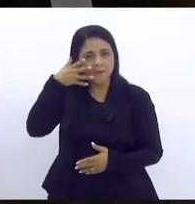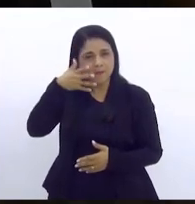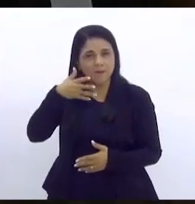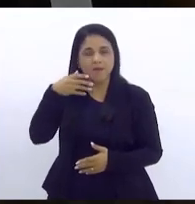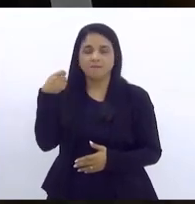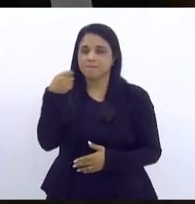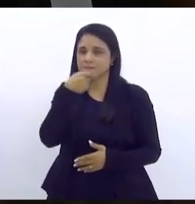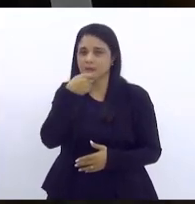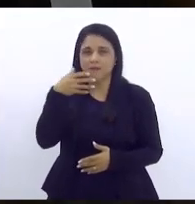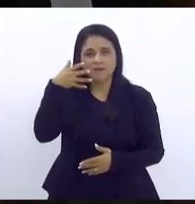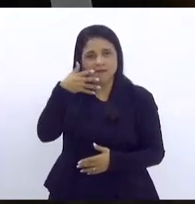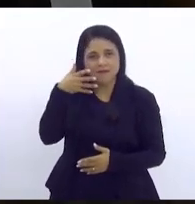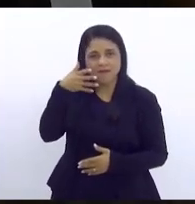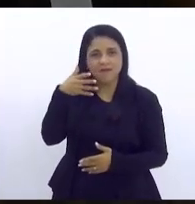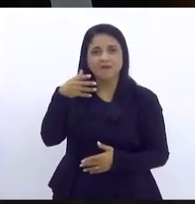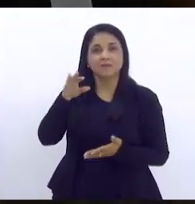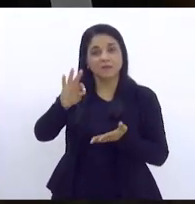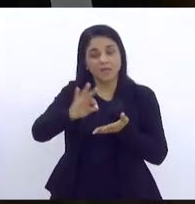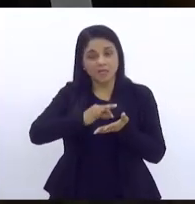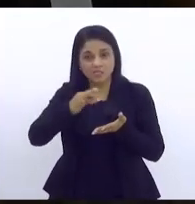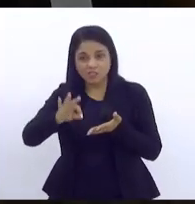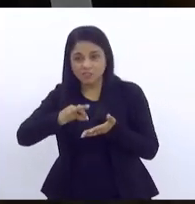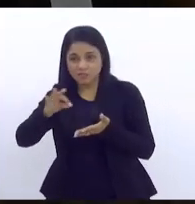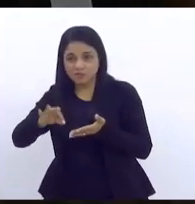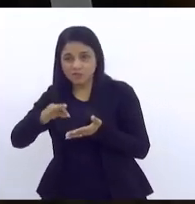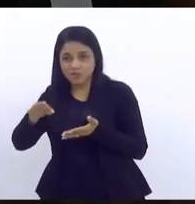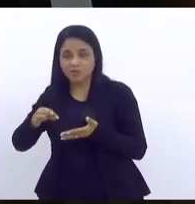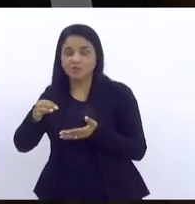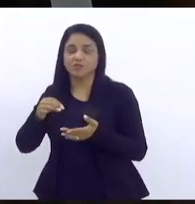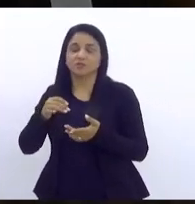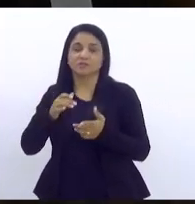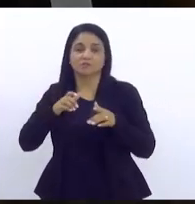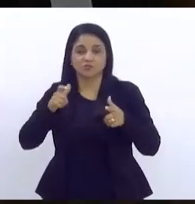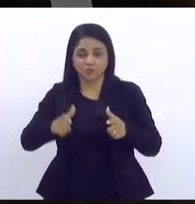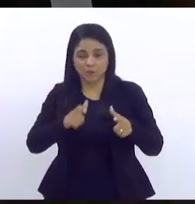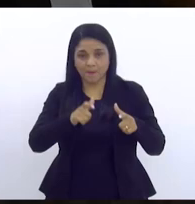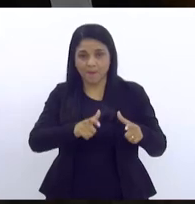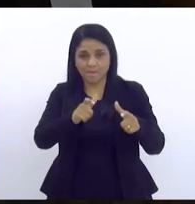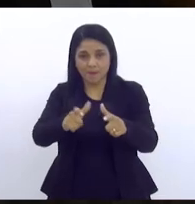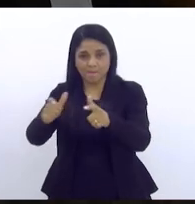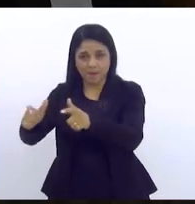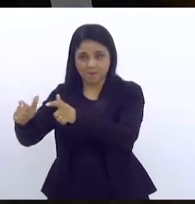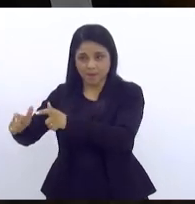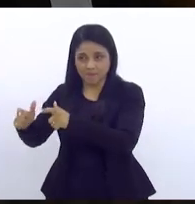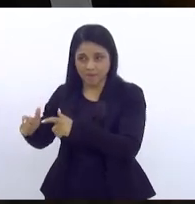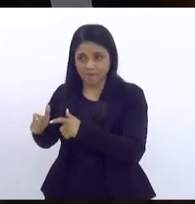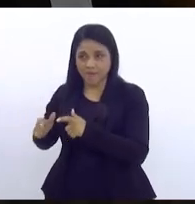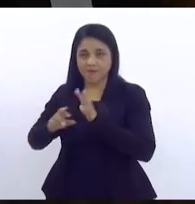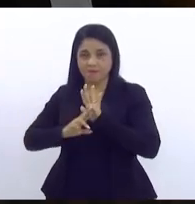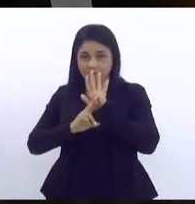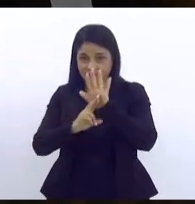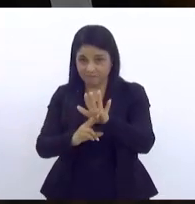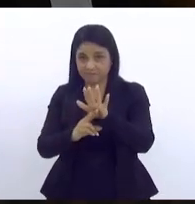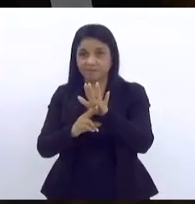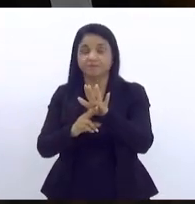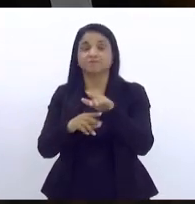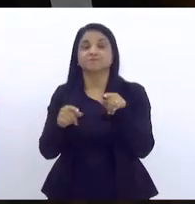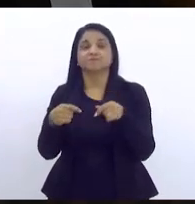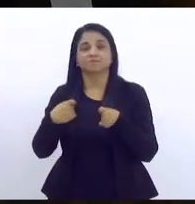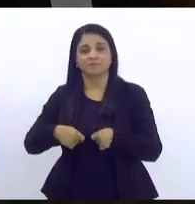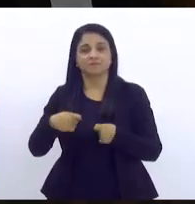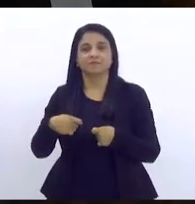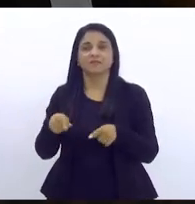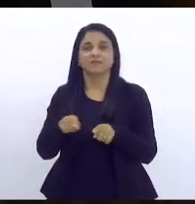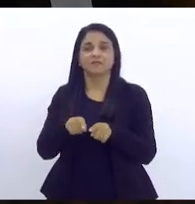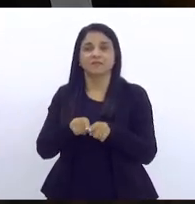também temos que ouvir as inscrições dos territórios porque eh eu eu atentei muito essa questão porque ela é